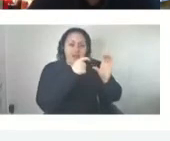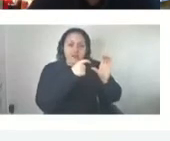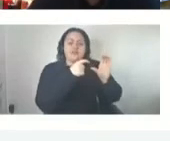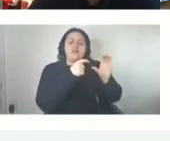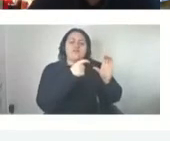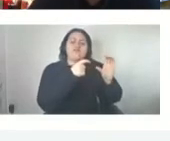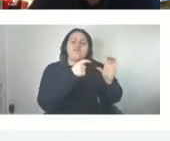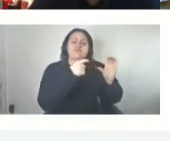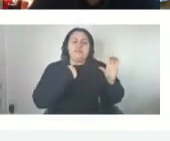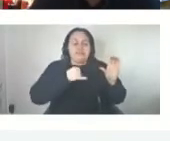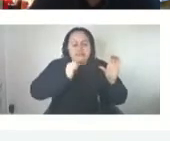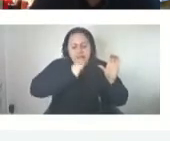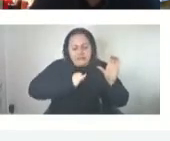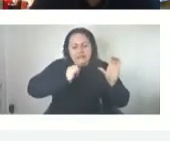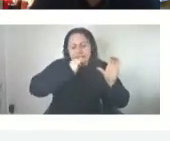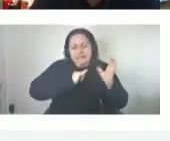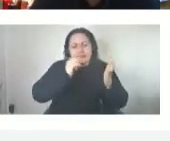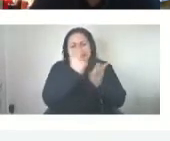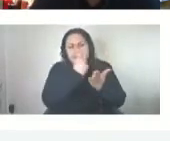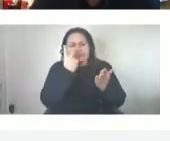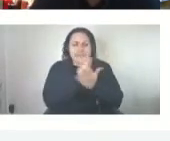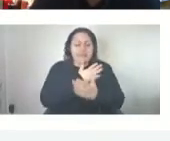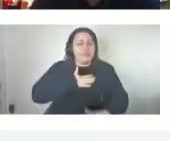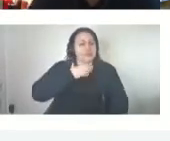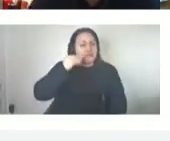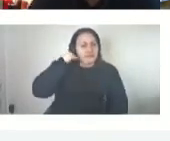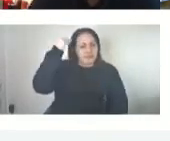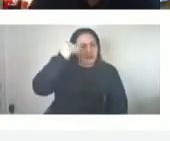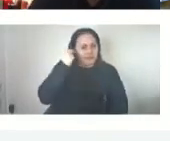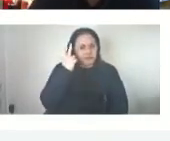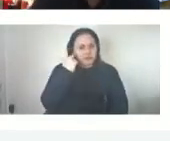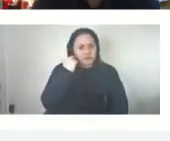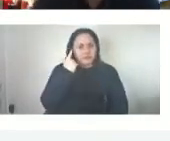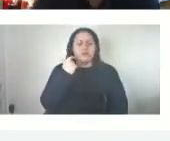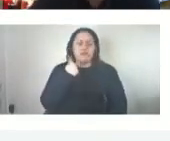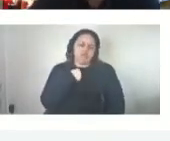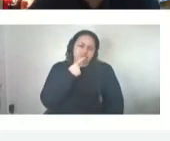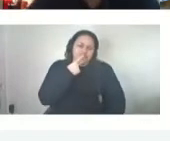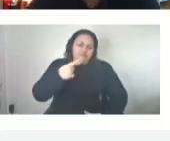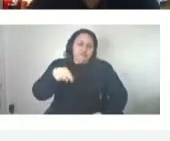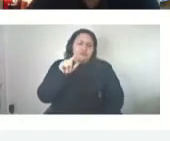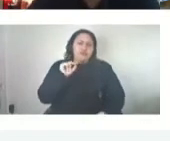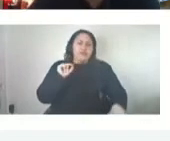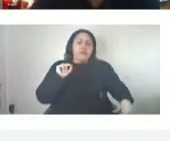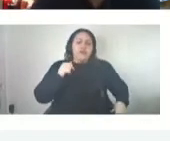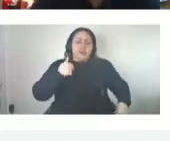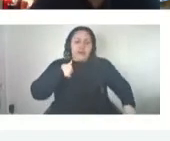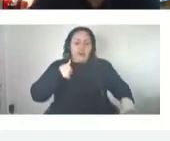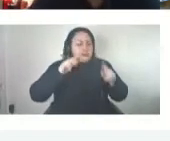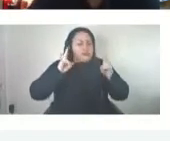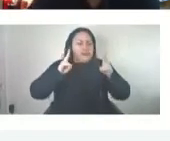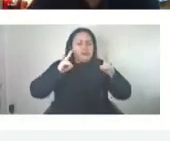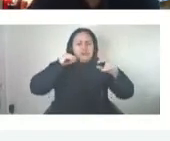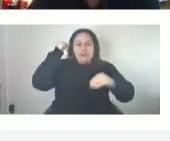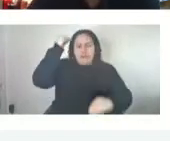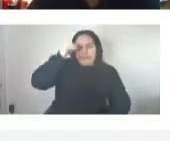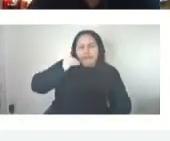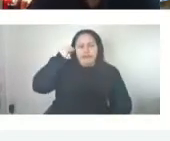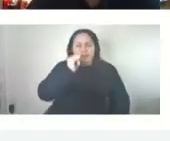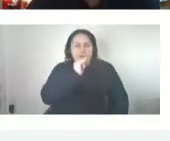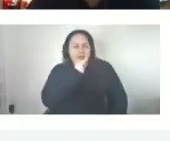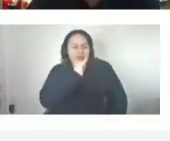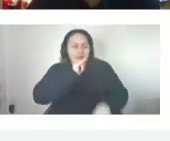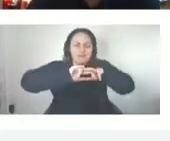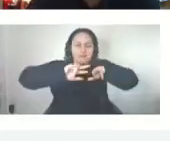é muito experienciada, né? Eu falo para vocês aqui de um lugar de muita experienciação, de